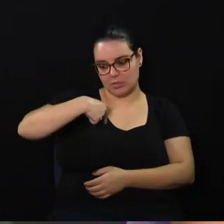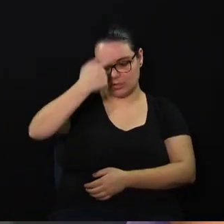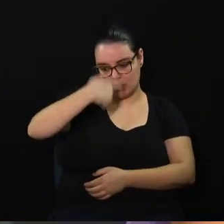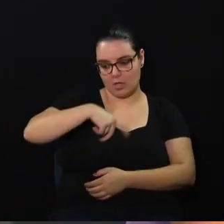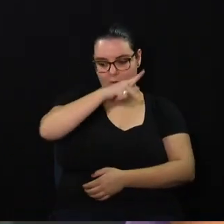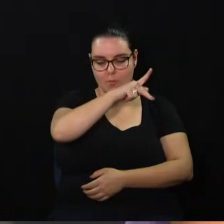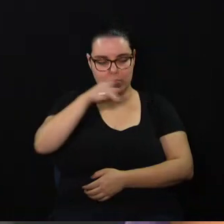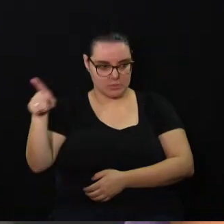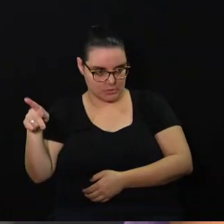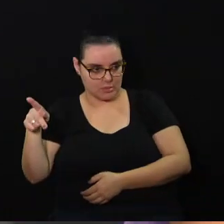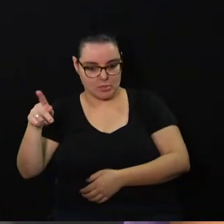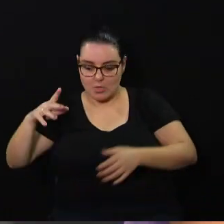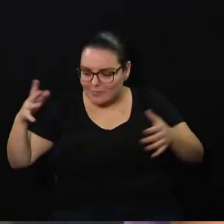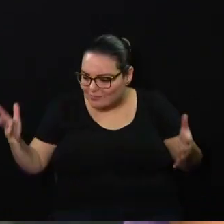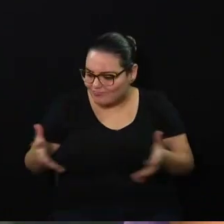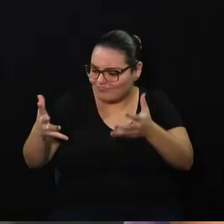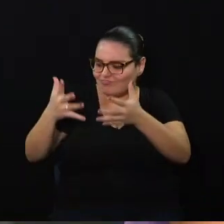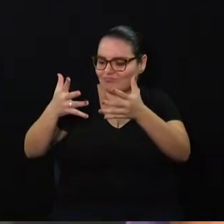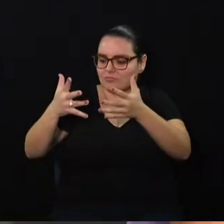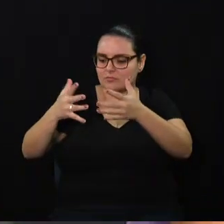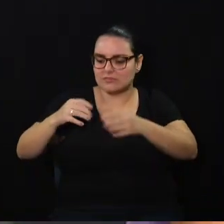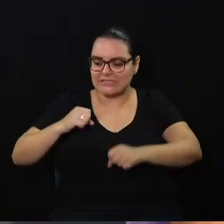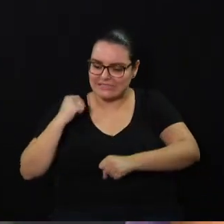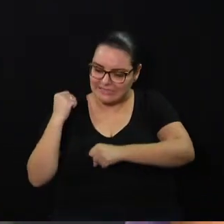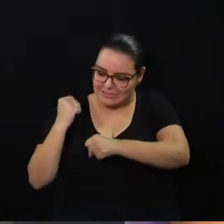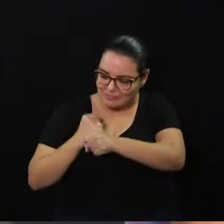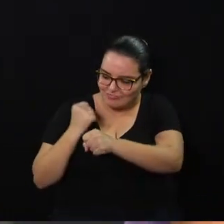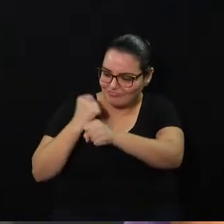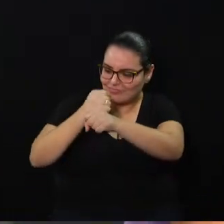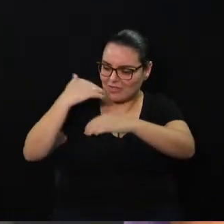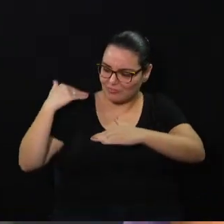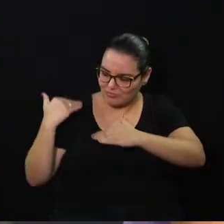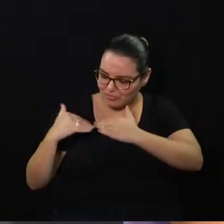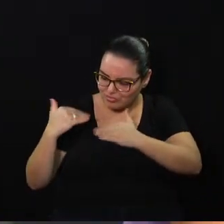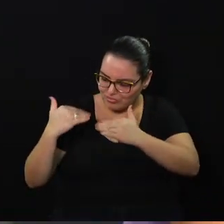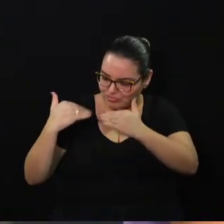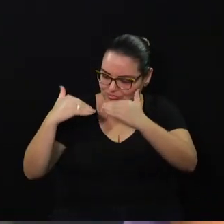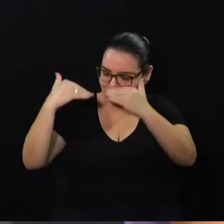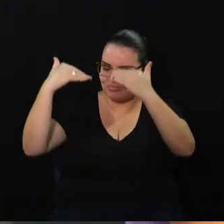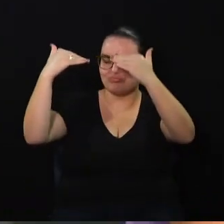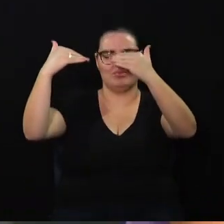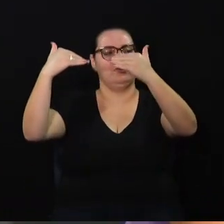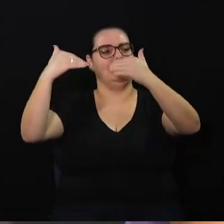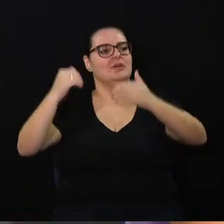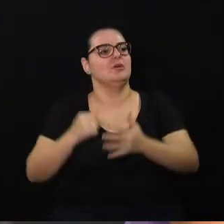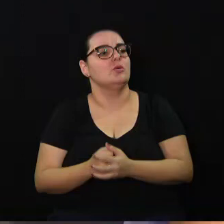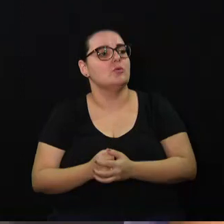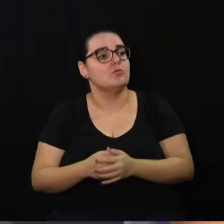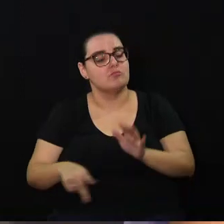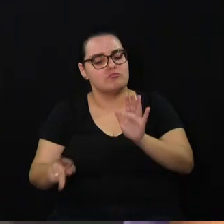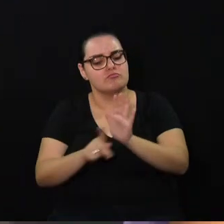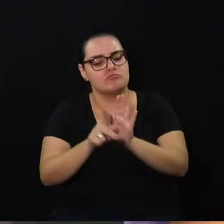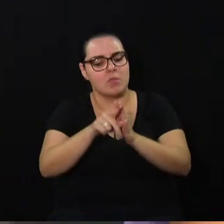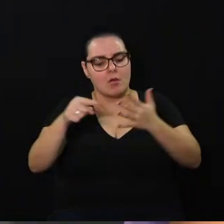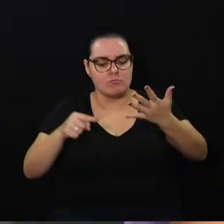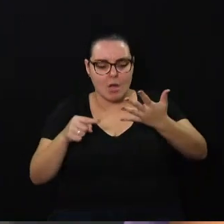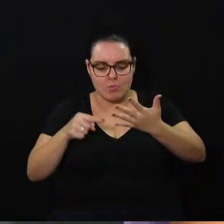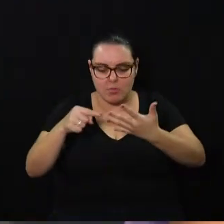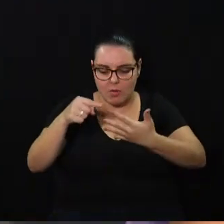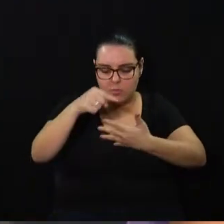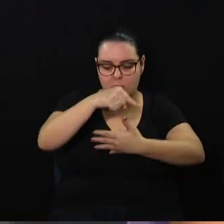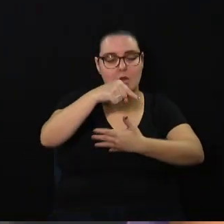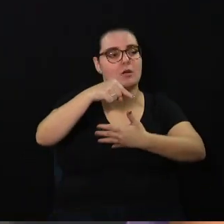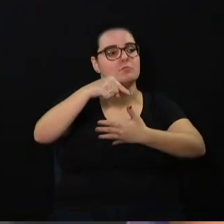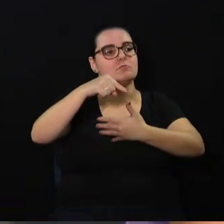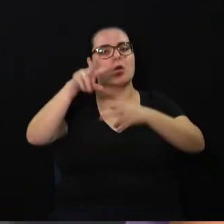tem se empenhado pra construir uma pauta ampla e que tente abordar de fato todas as questões que